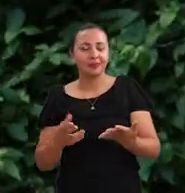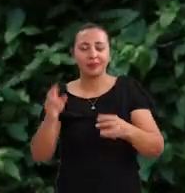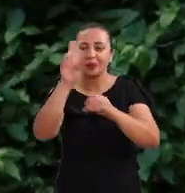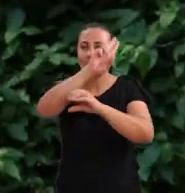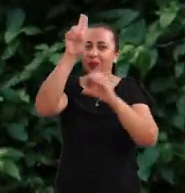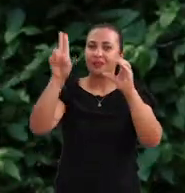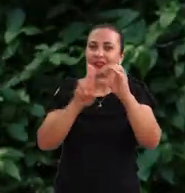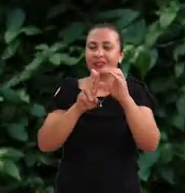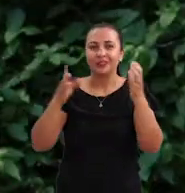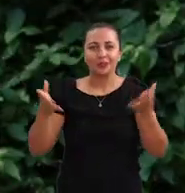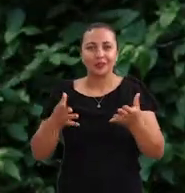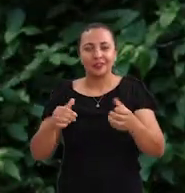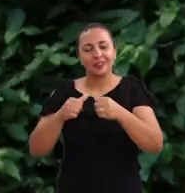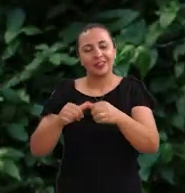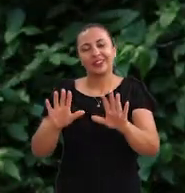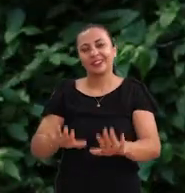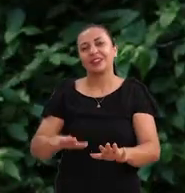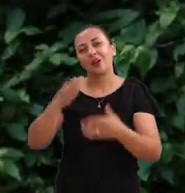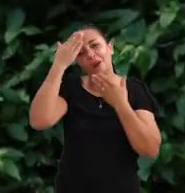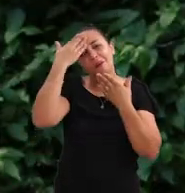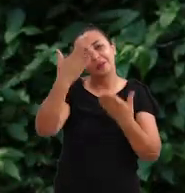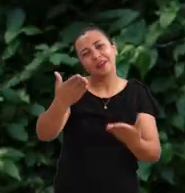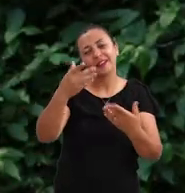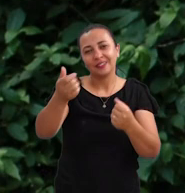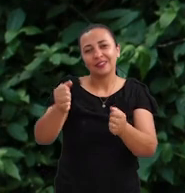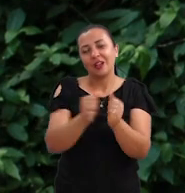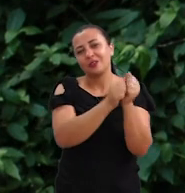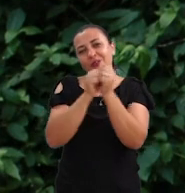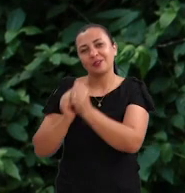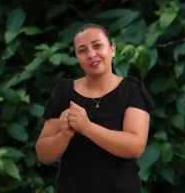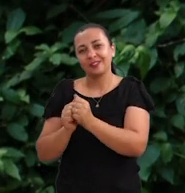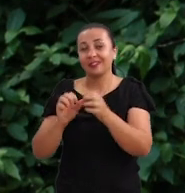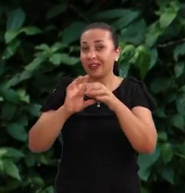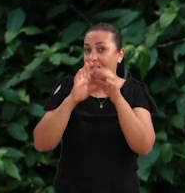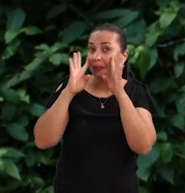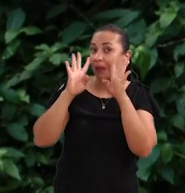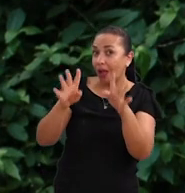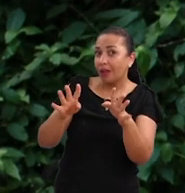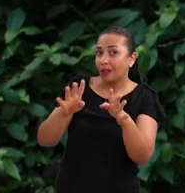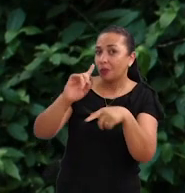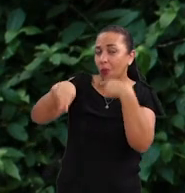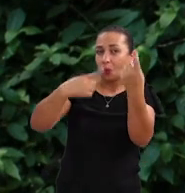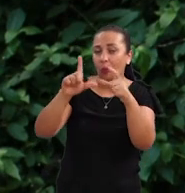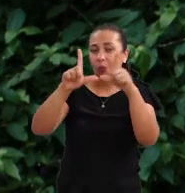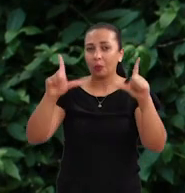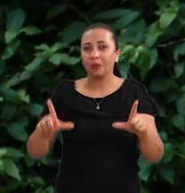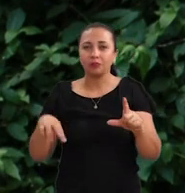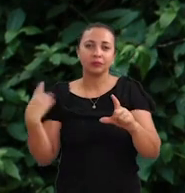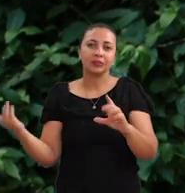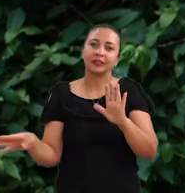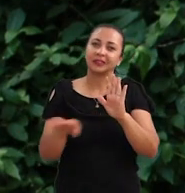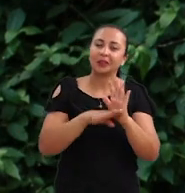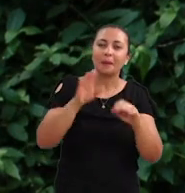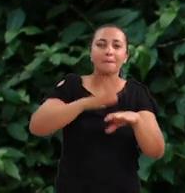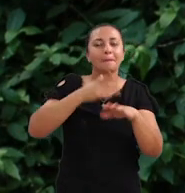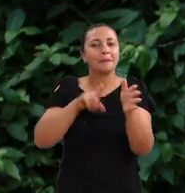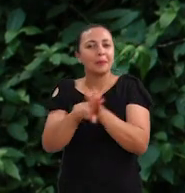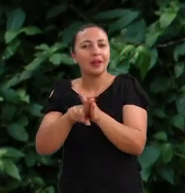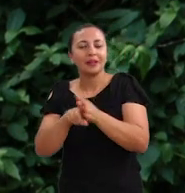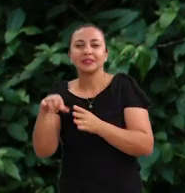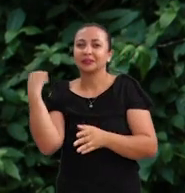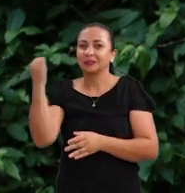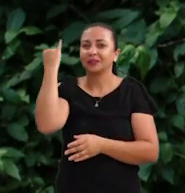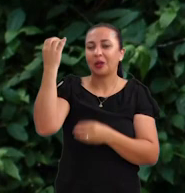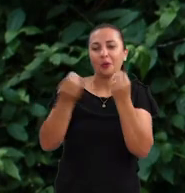É isso. A Univerciência de hoje fica por aqui. Obrigado por sua companhia e fique ligado, porque no próximo programa traremos